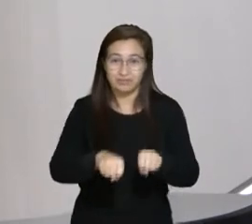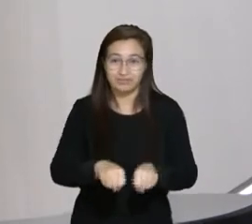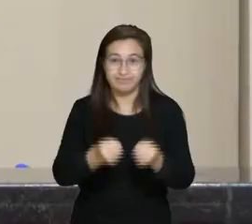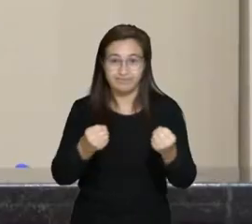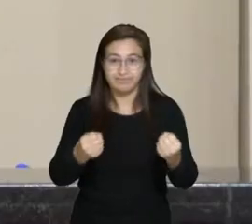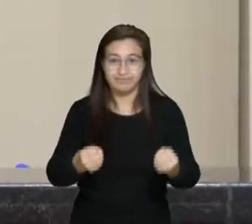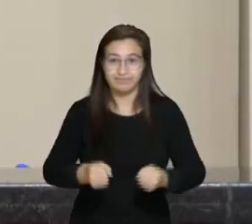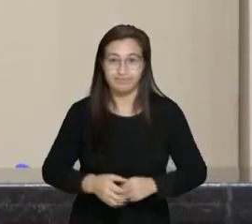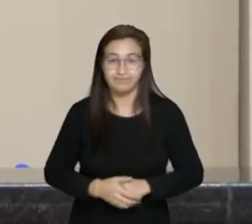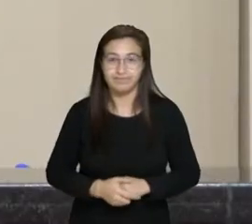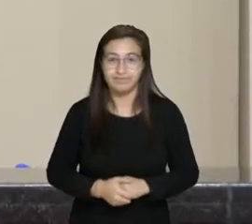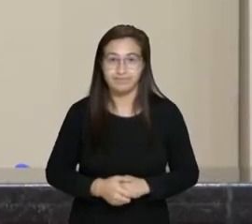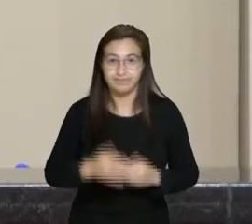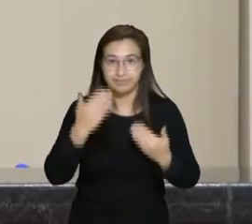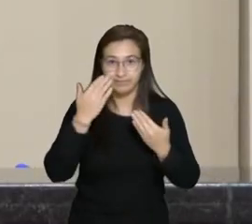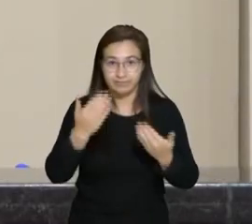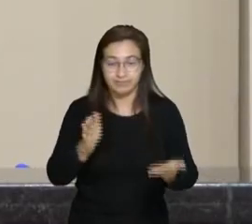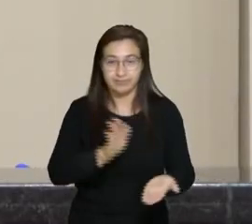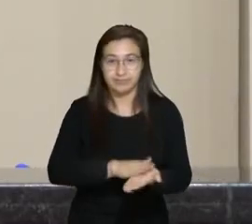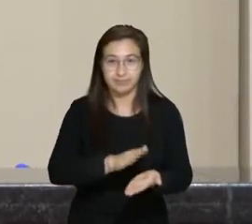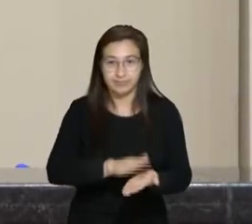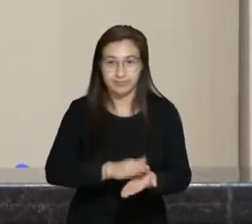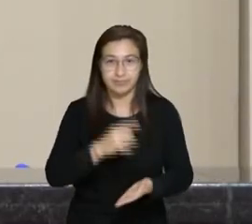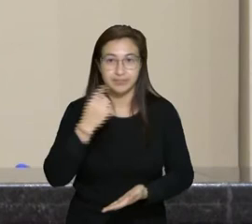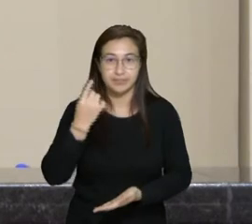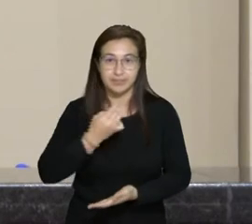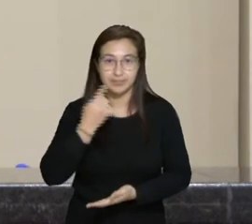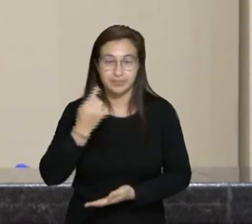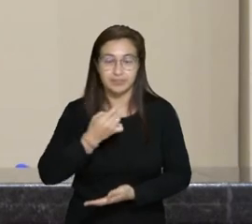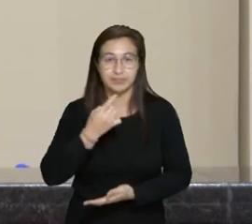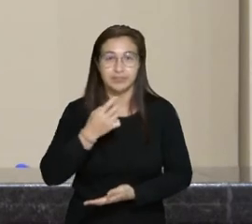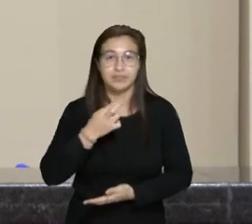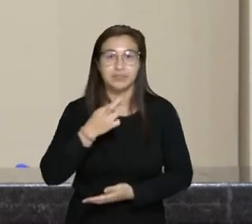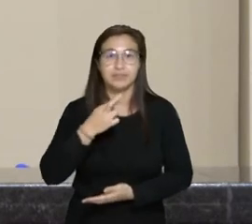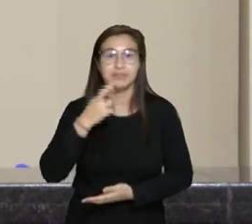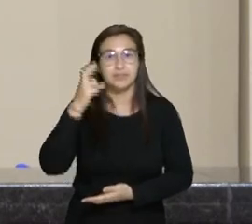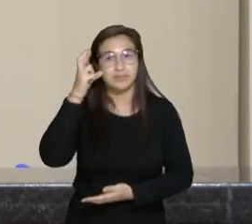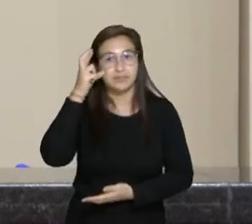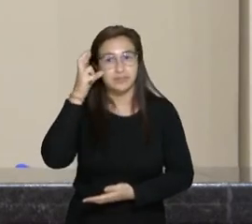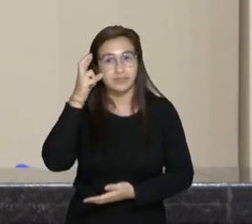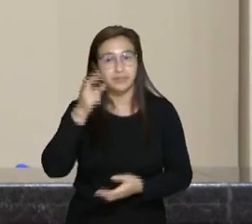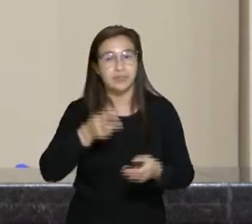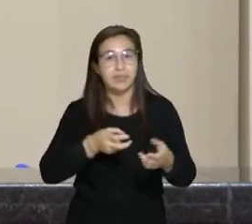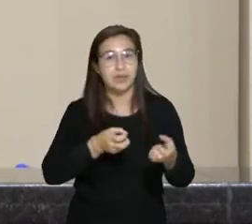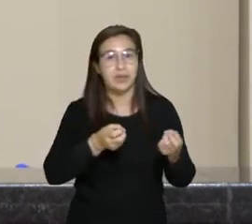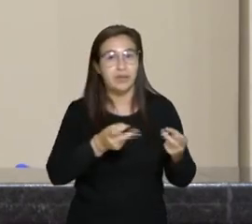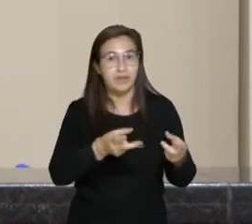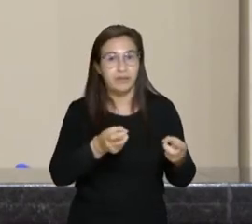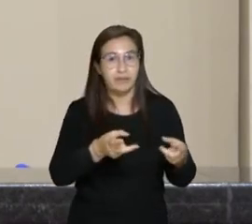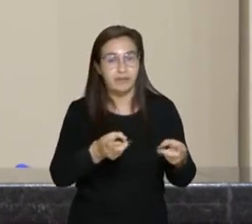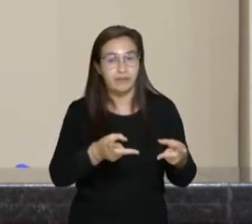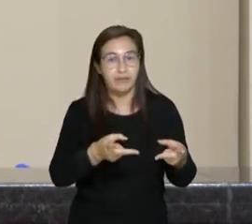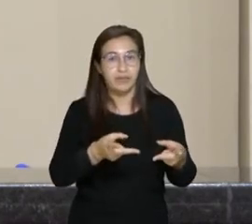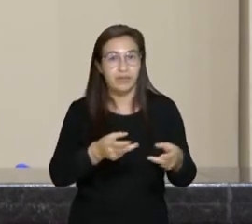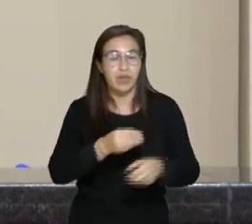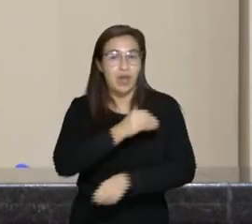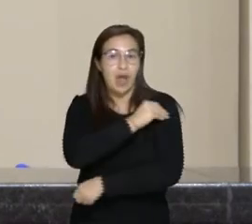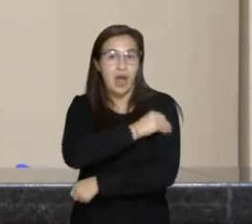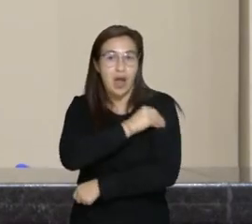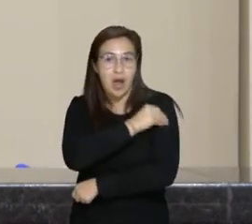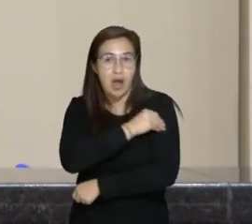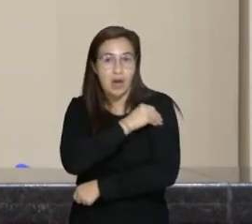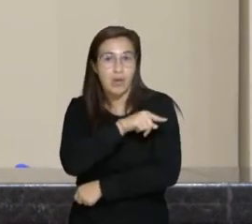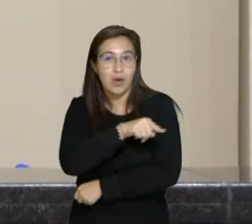presidente e Parabéns deputado Ricardo ao a própria venda de álcool as